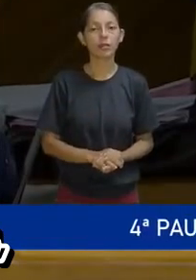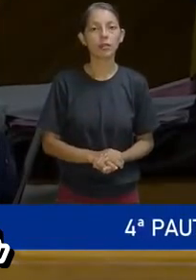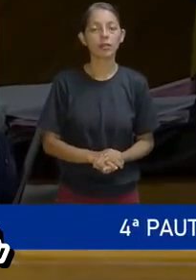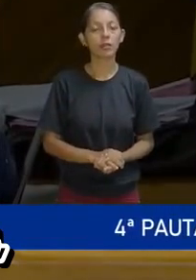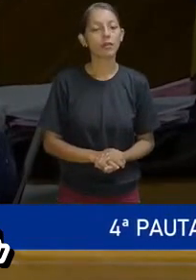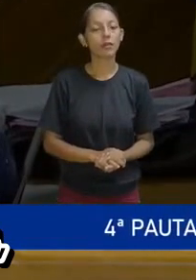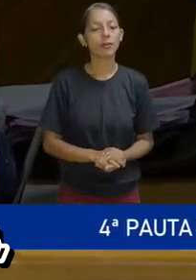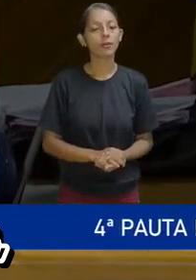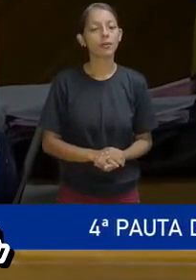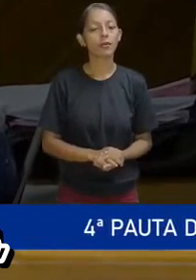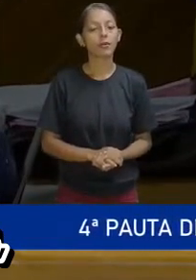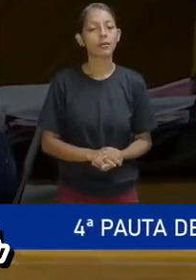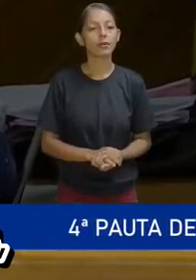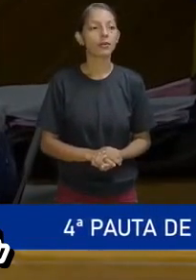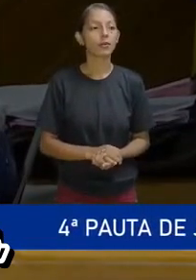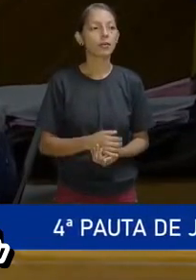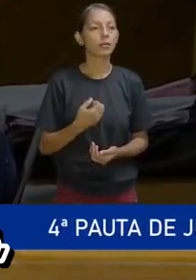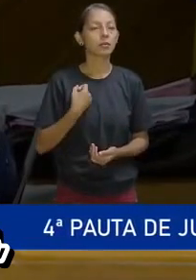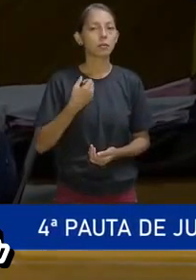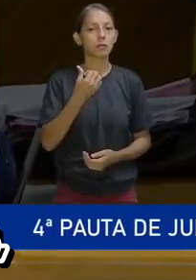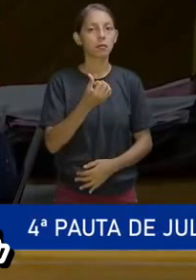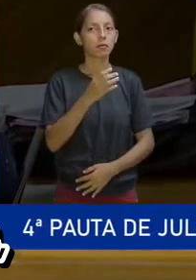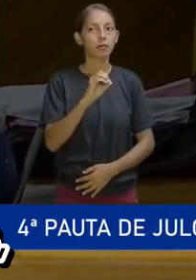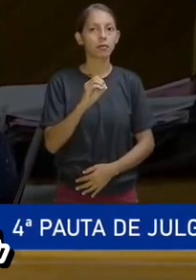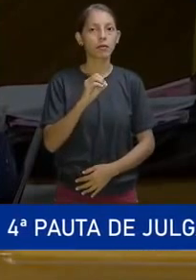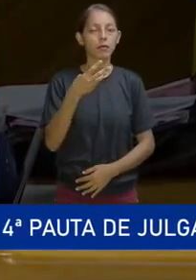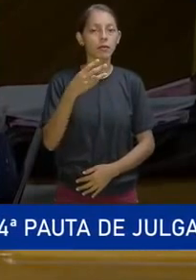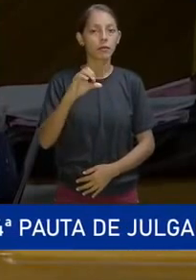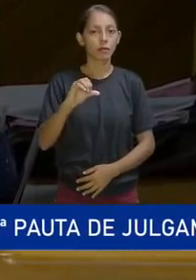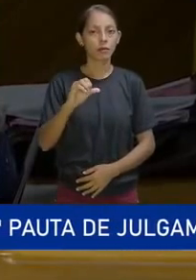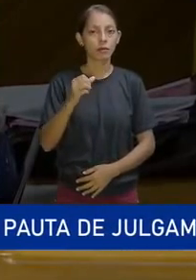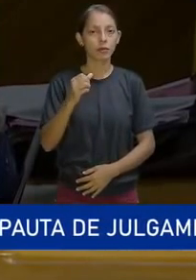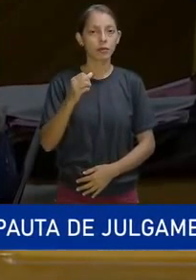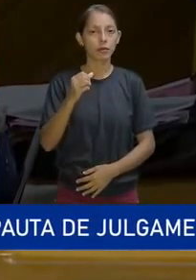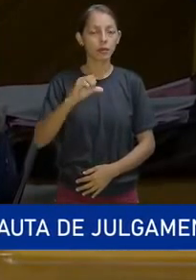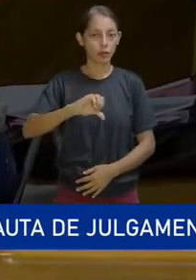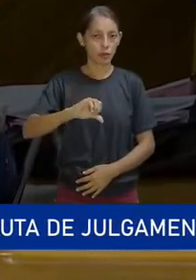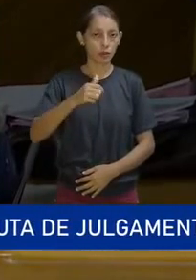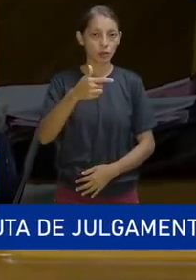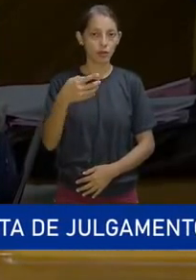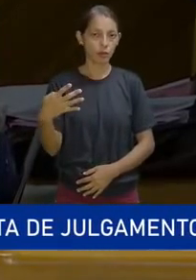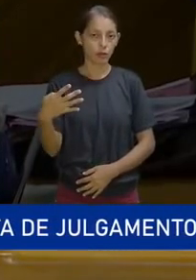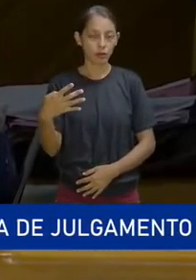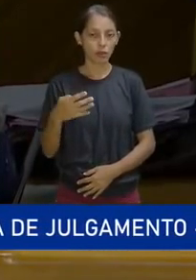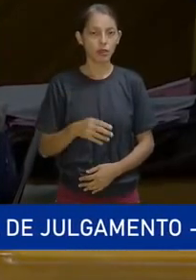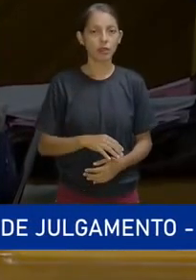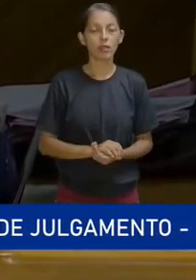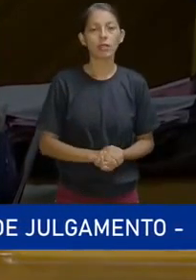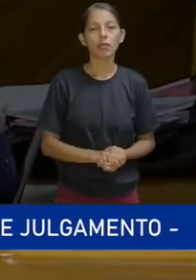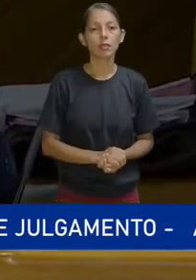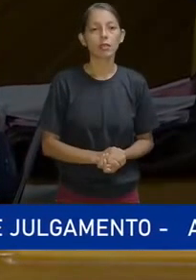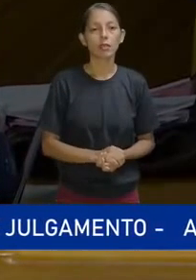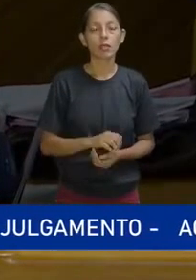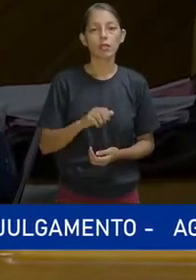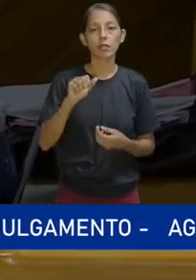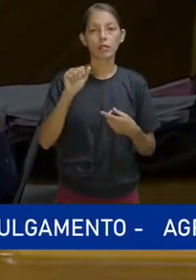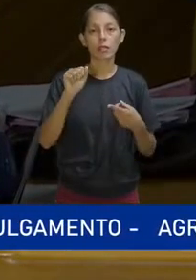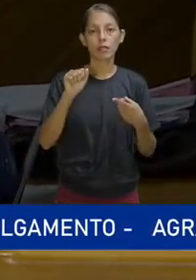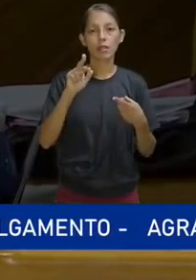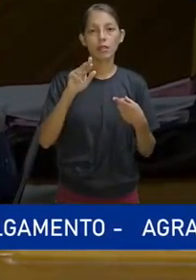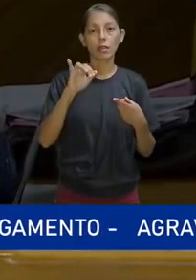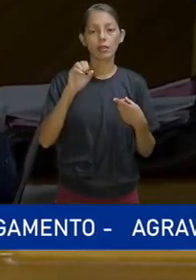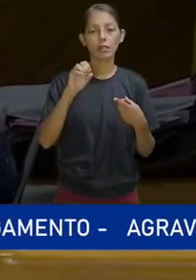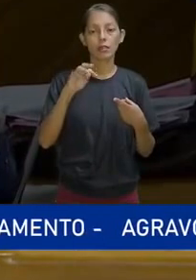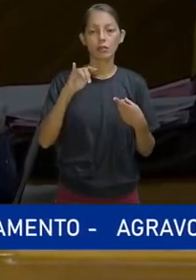ação rescisória 600.039 de 2024. Agravante Aristides da Silva Lopes,